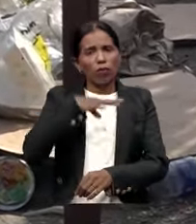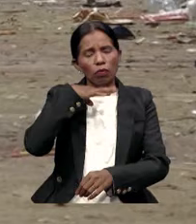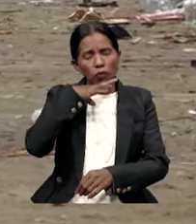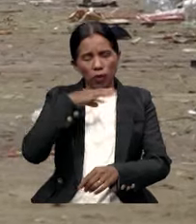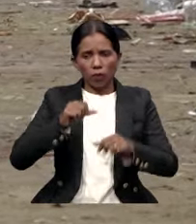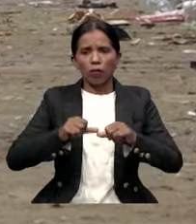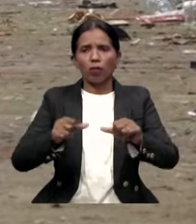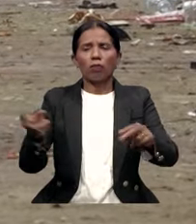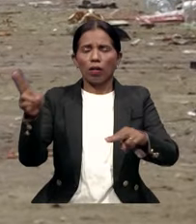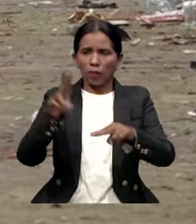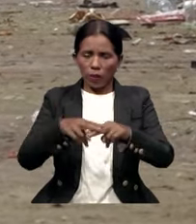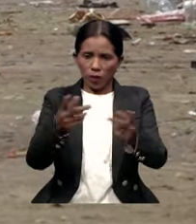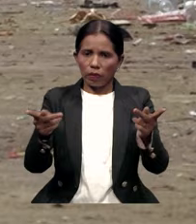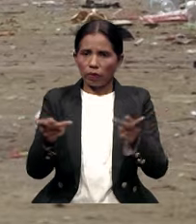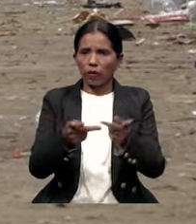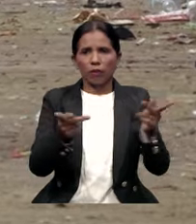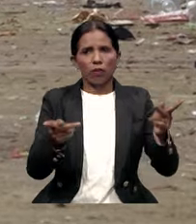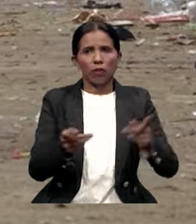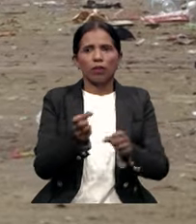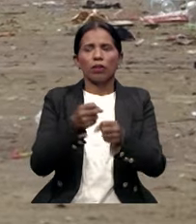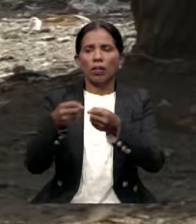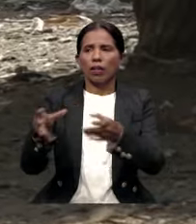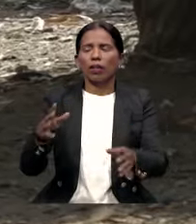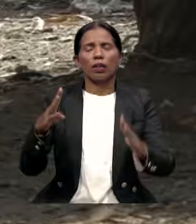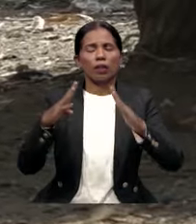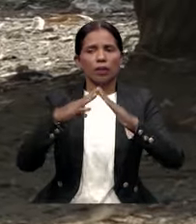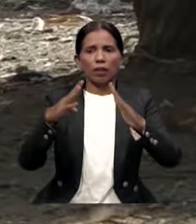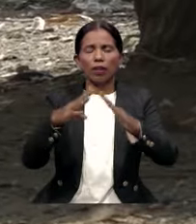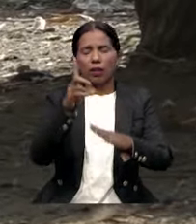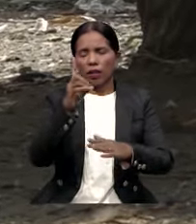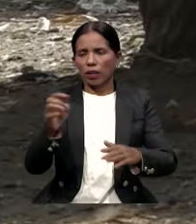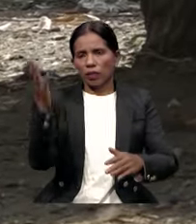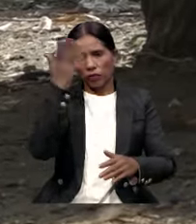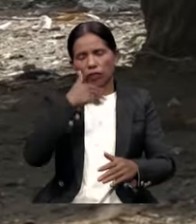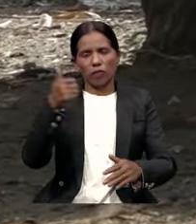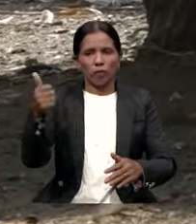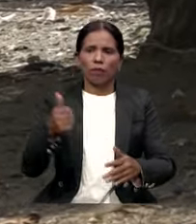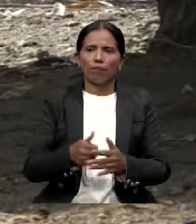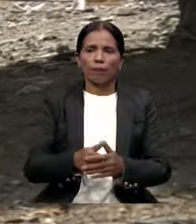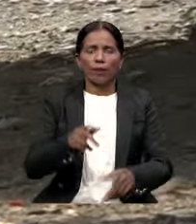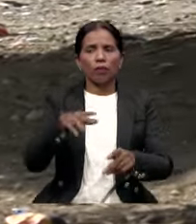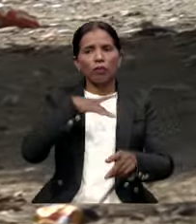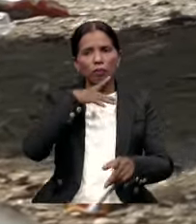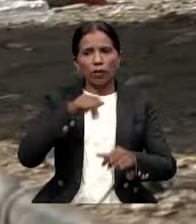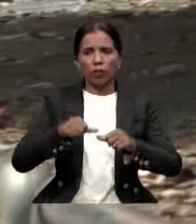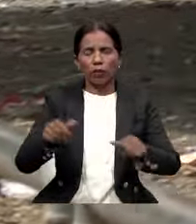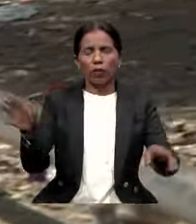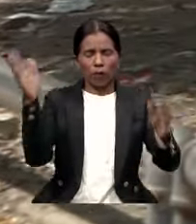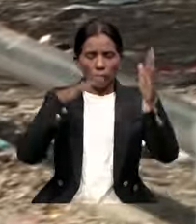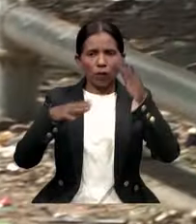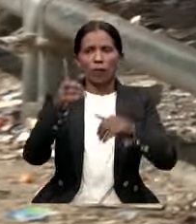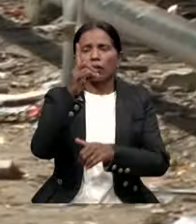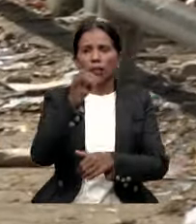continua aumenta e a fatem rodi halá com a cidade dele na furac. Comunidade considera lixo continua a ser problema e a capital